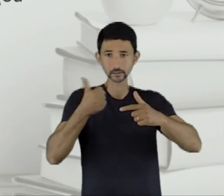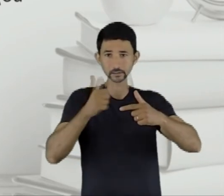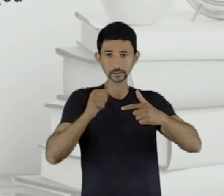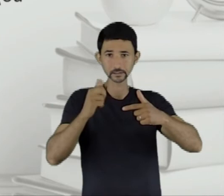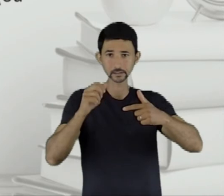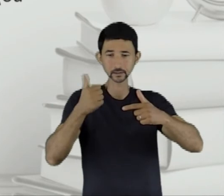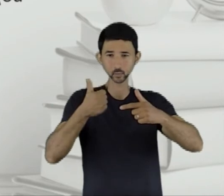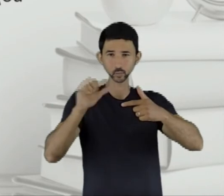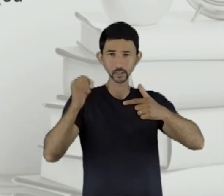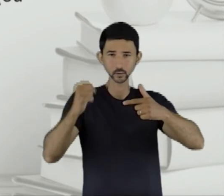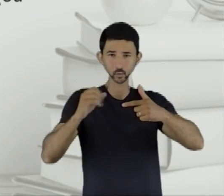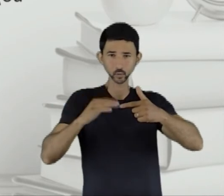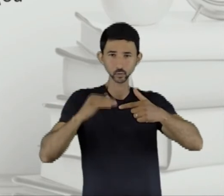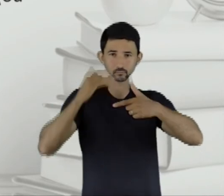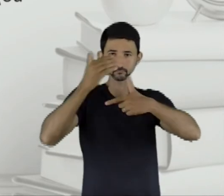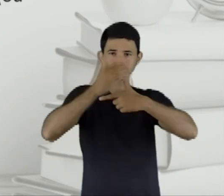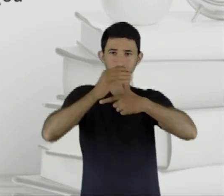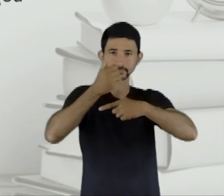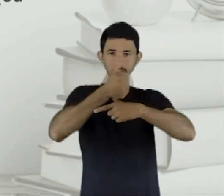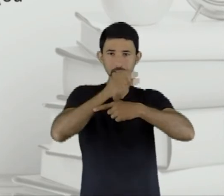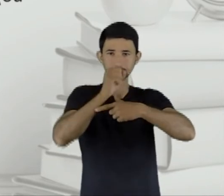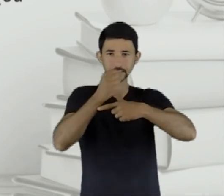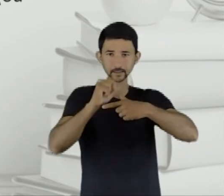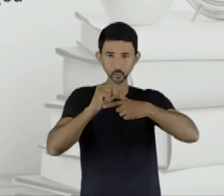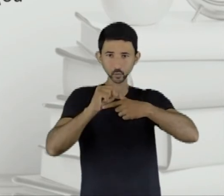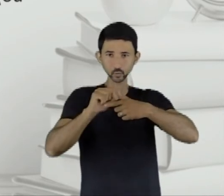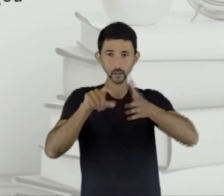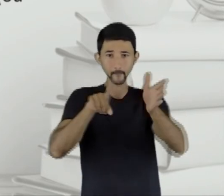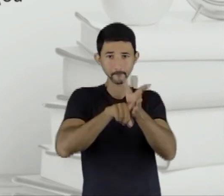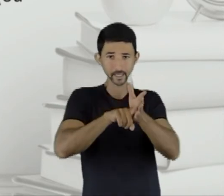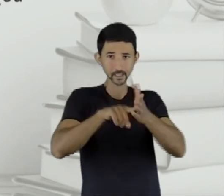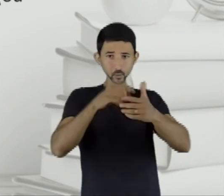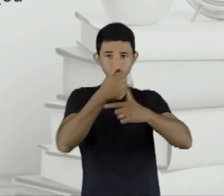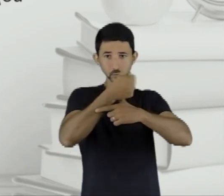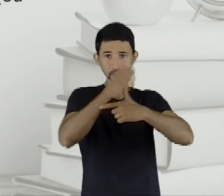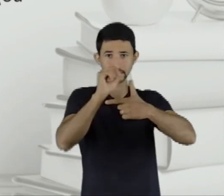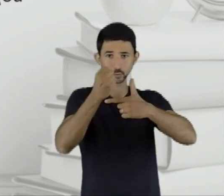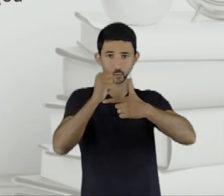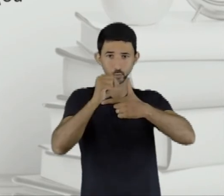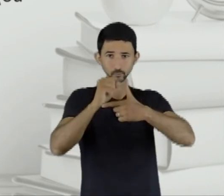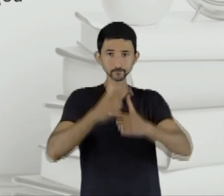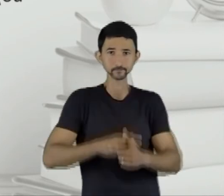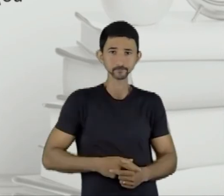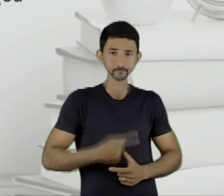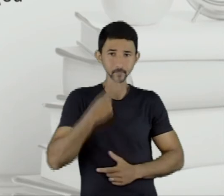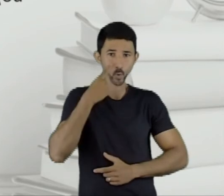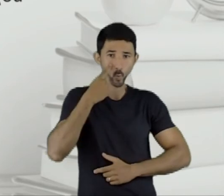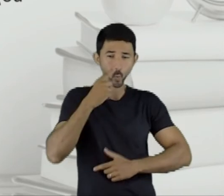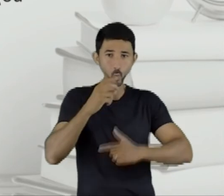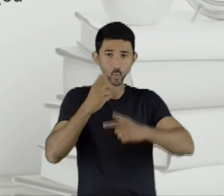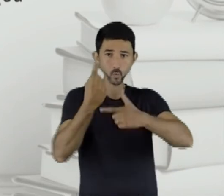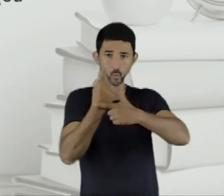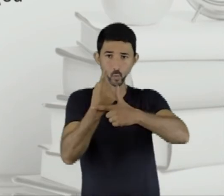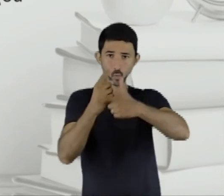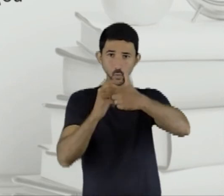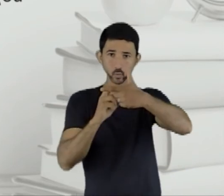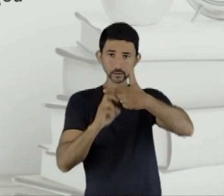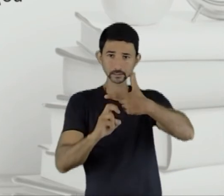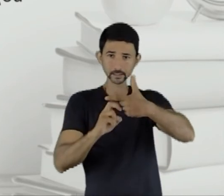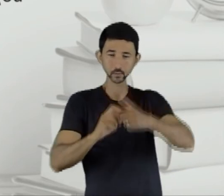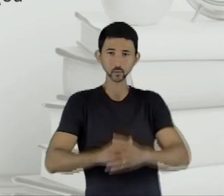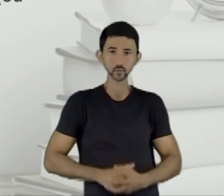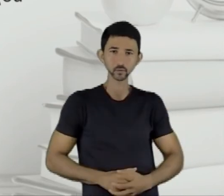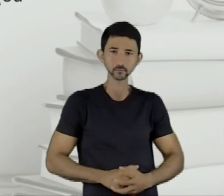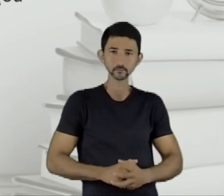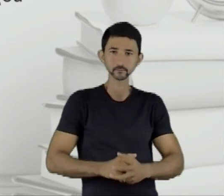18. Certo? Vamos conservar o sinal de menos. Olha agora o 1 e o 5. 1